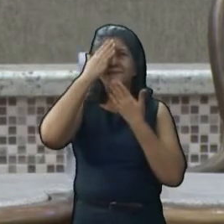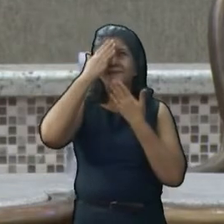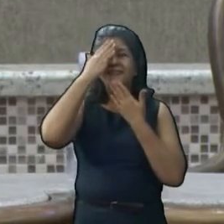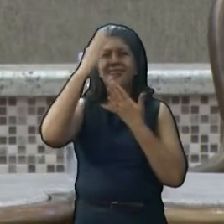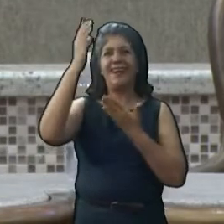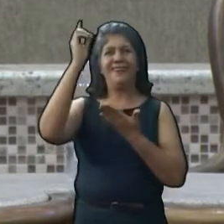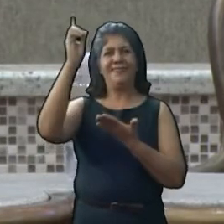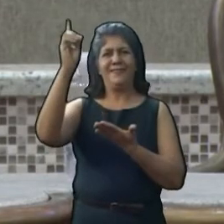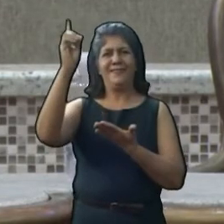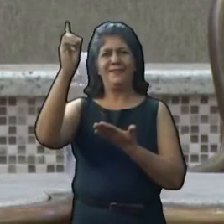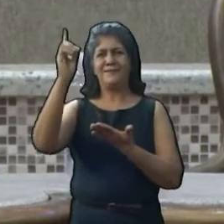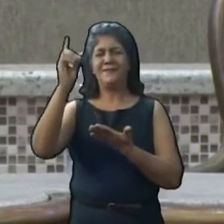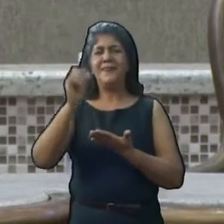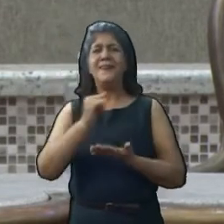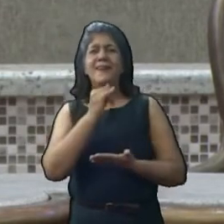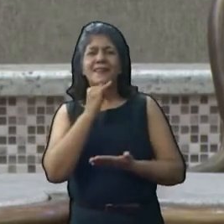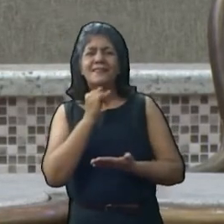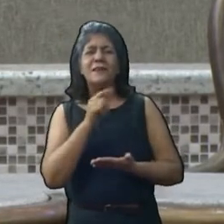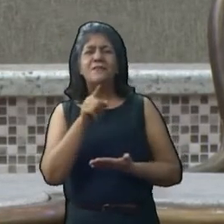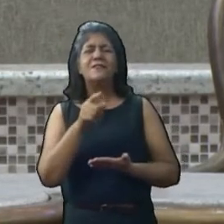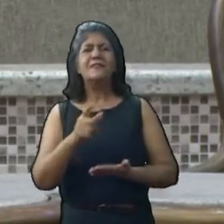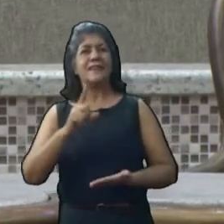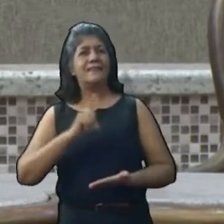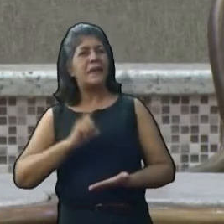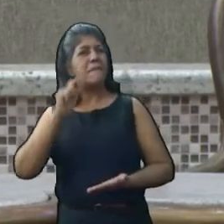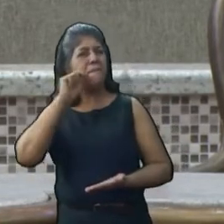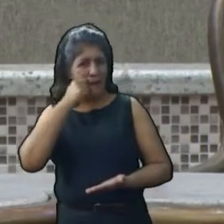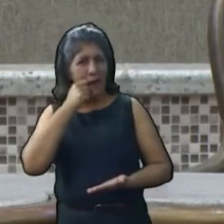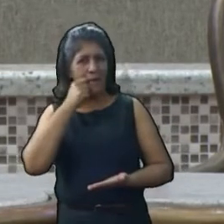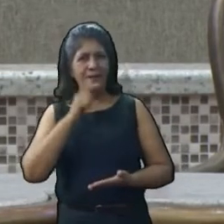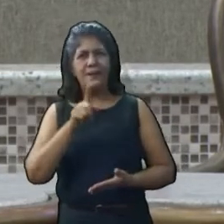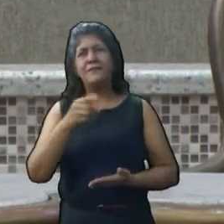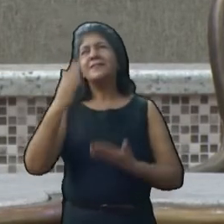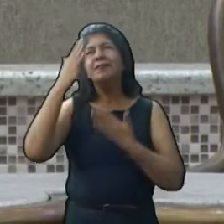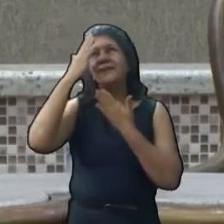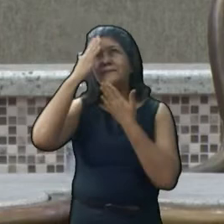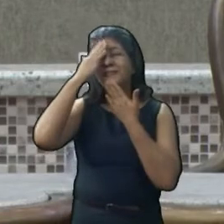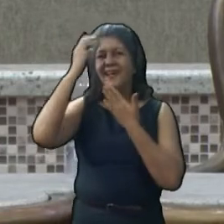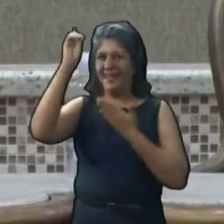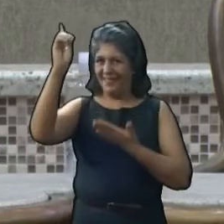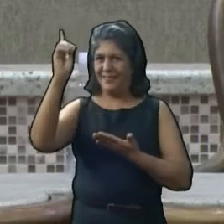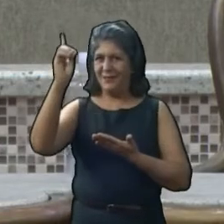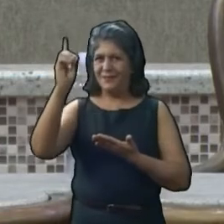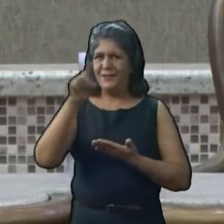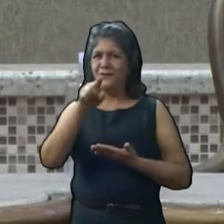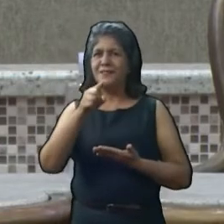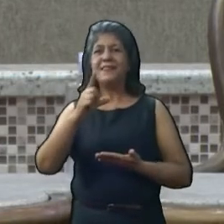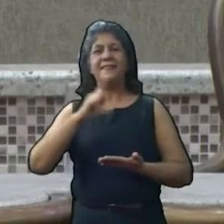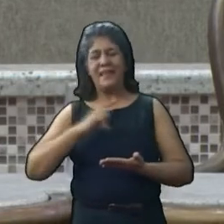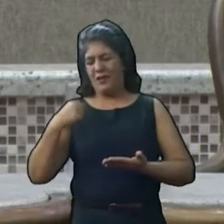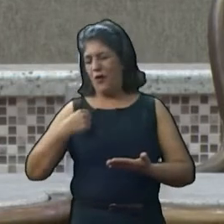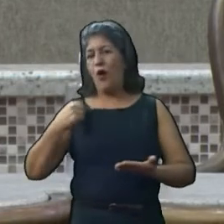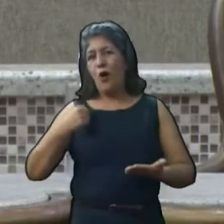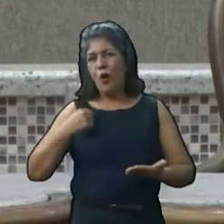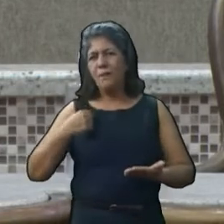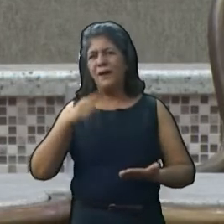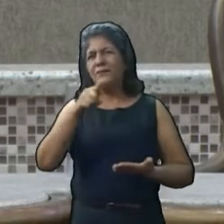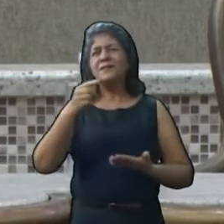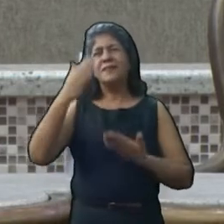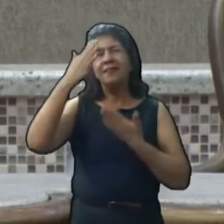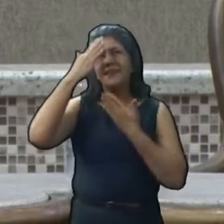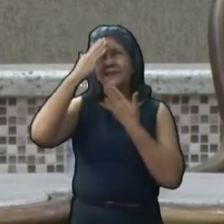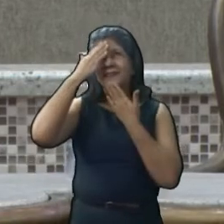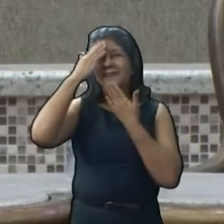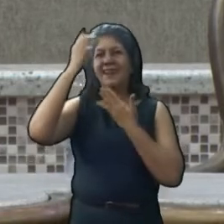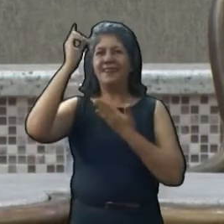tudo aquilo que deus tem feito em nossas vidas e olhar para ele com um olhar de gratidão gratidão alguém